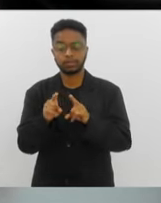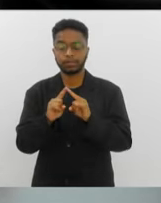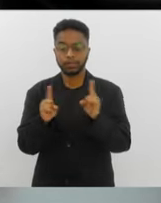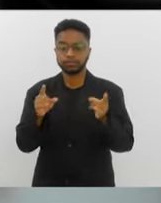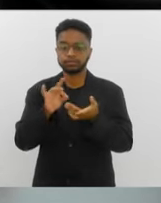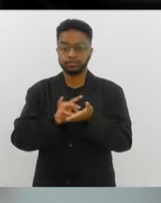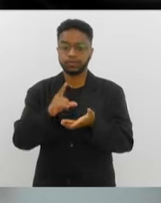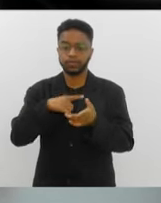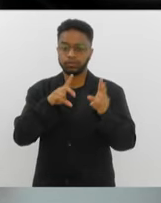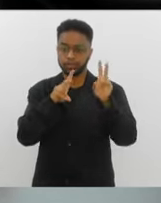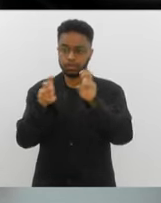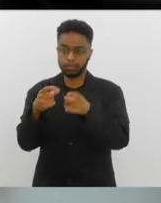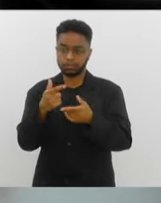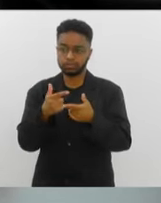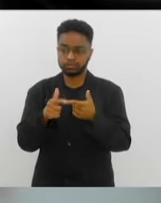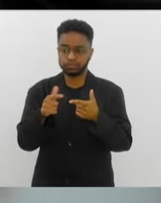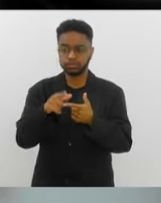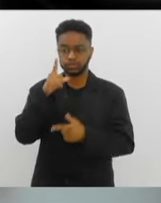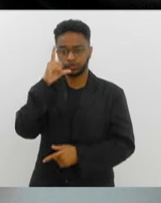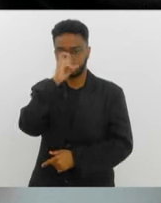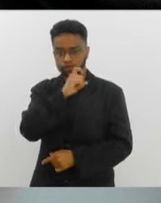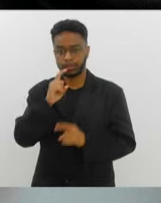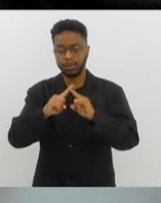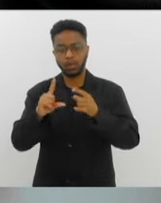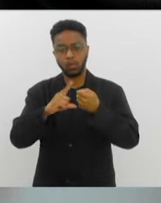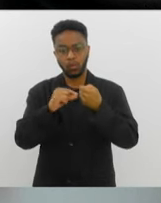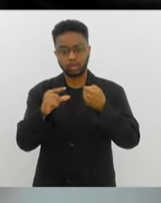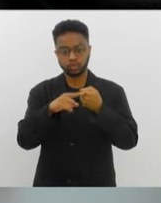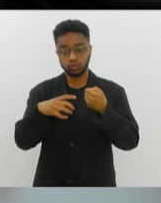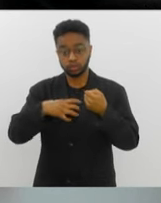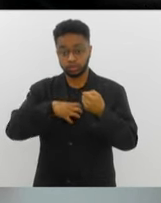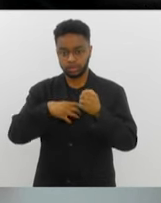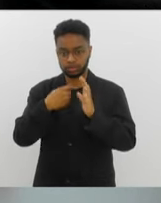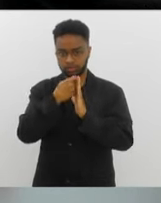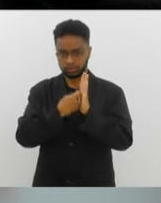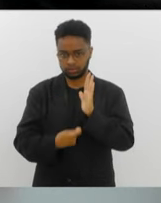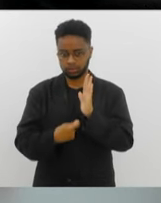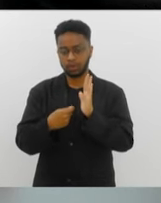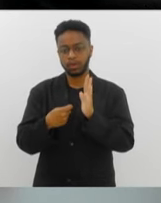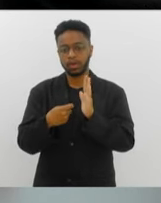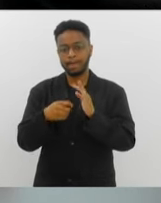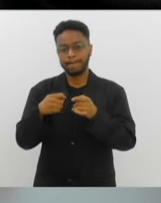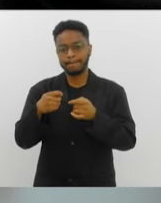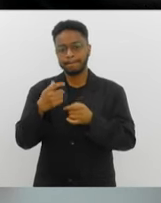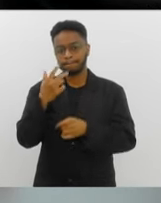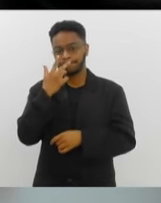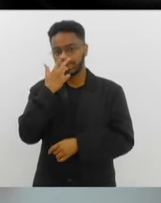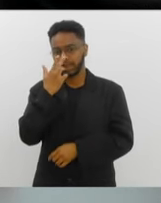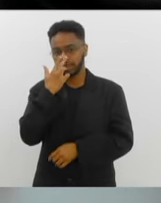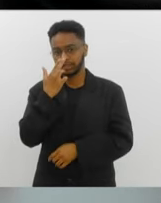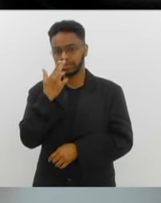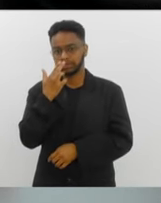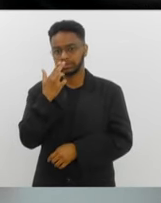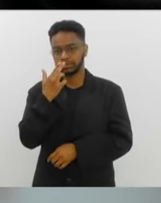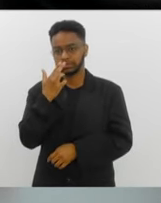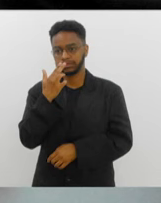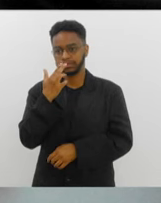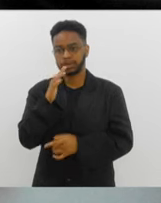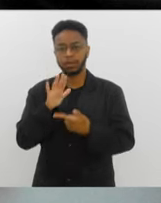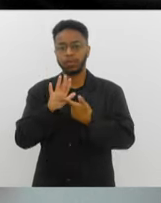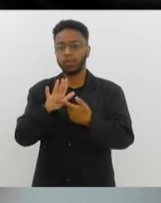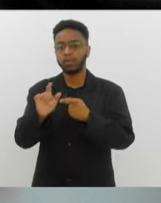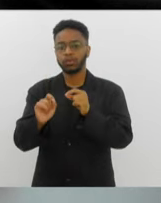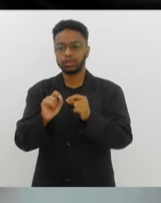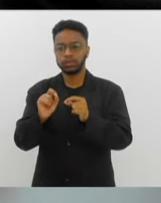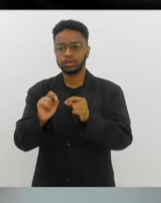questão problemática. Mas esse artigo, da maneira que ele está escrito, me parece que ele acaba apontando para uma restrição